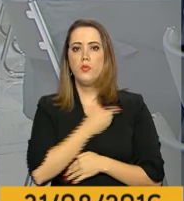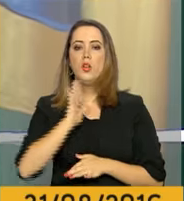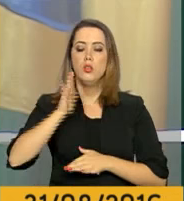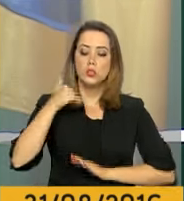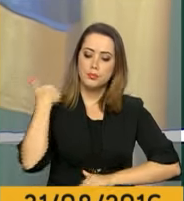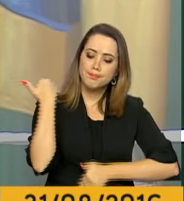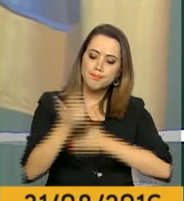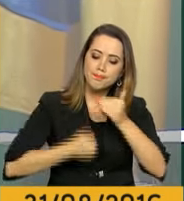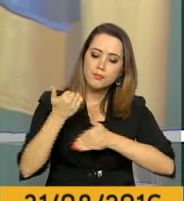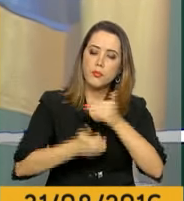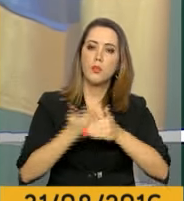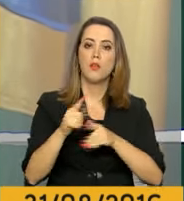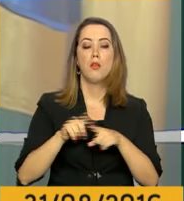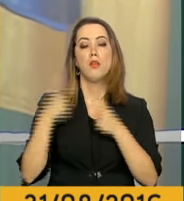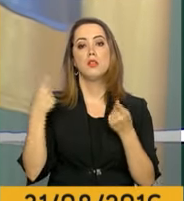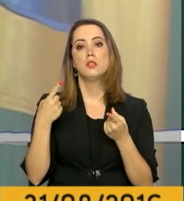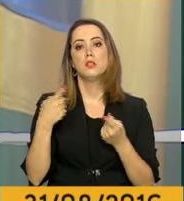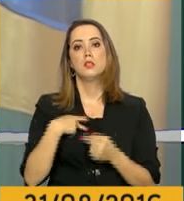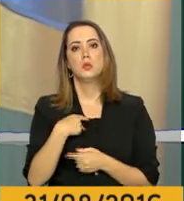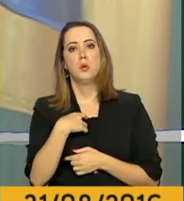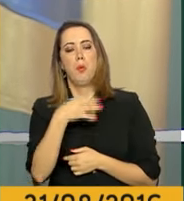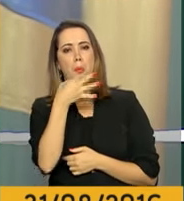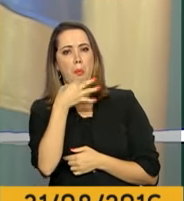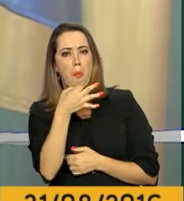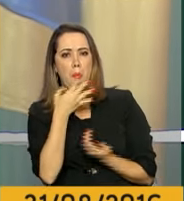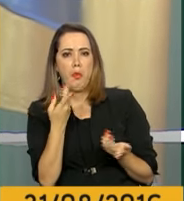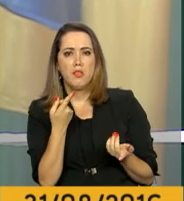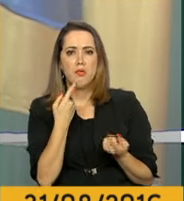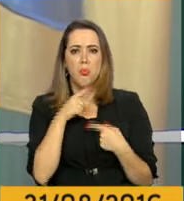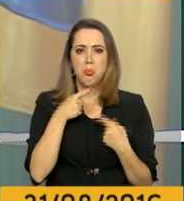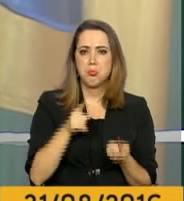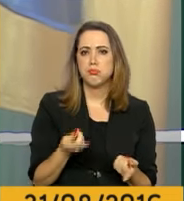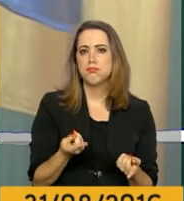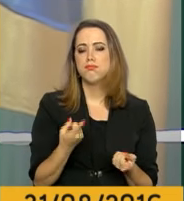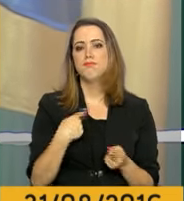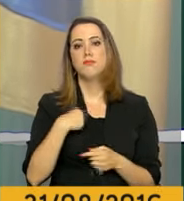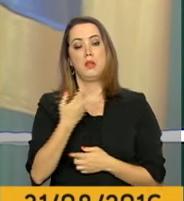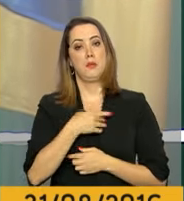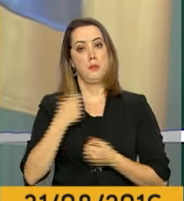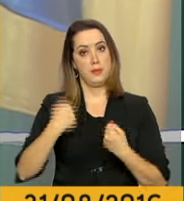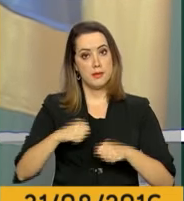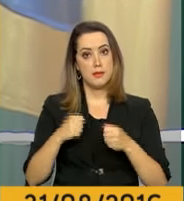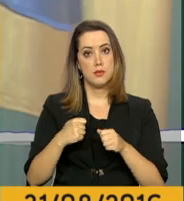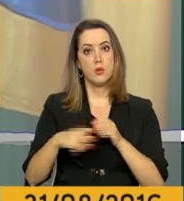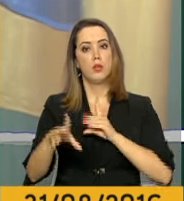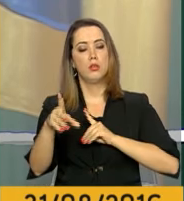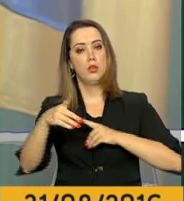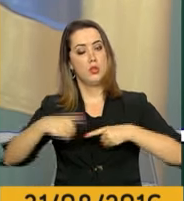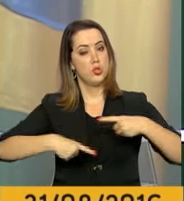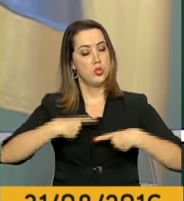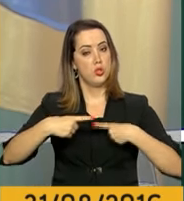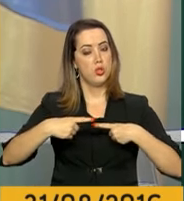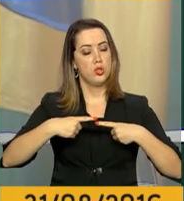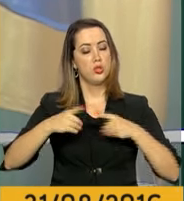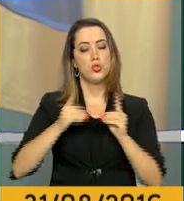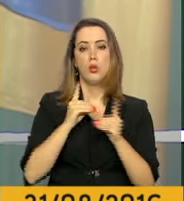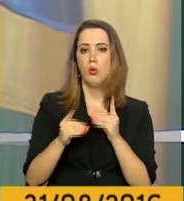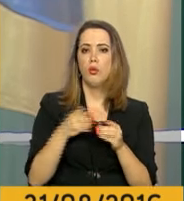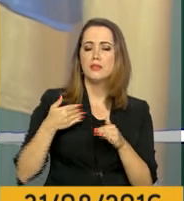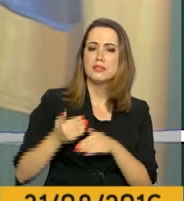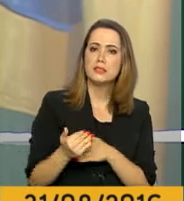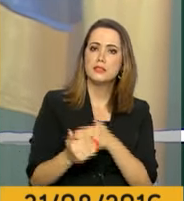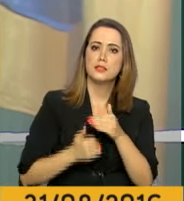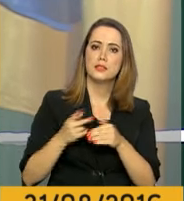avanços. Mas eu, por mais que se faça a crítica, eu não vou abandonar a tese de que nós temos que dialogar com o Legislativo, insistentemente.